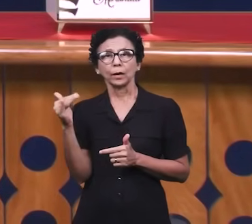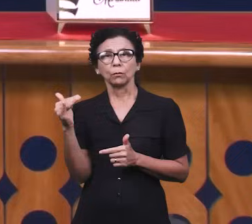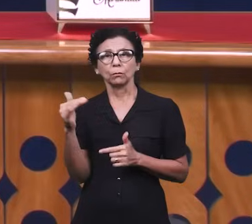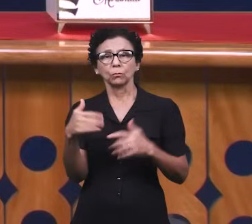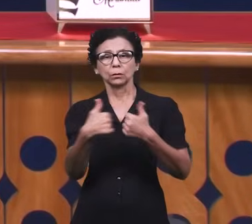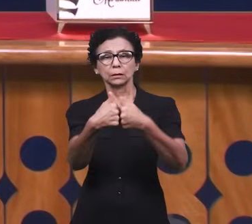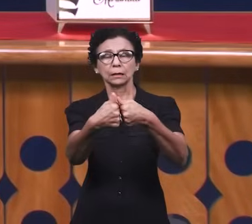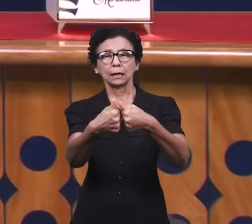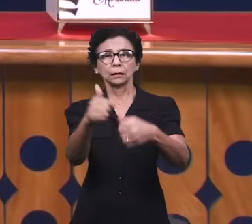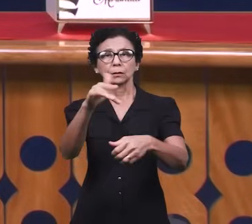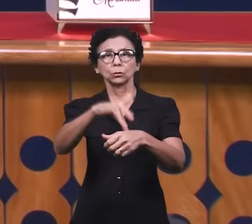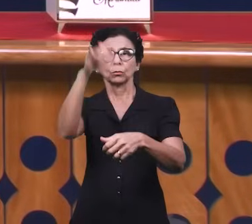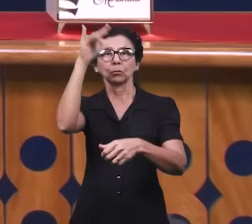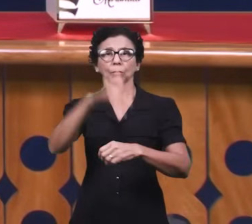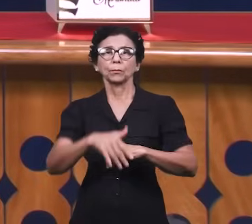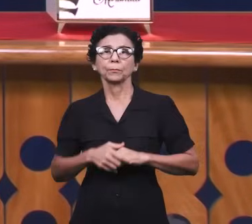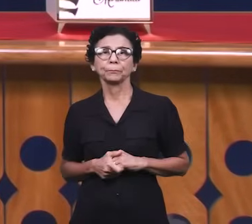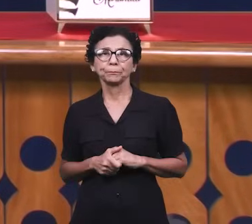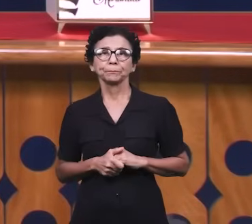ele, consultando a palavra